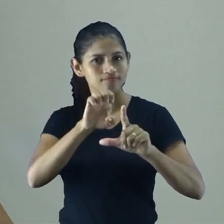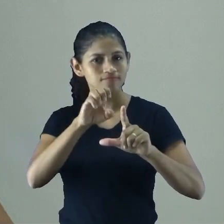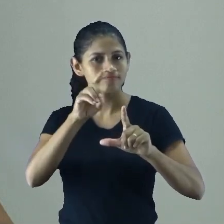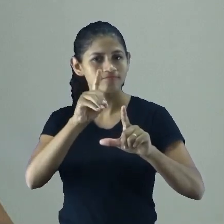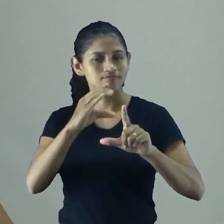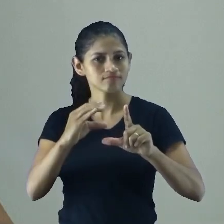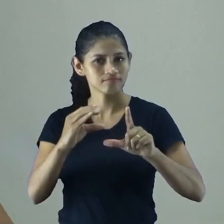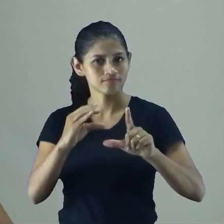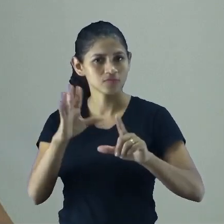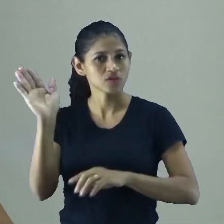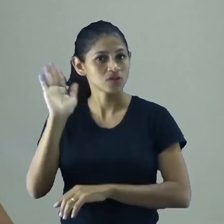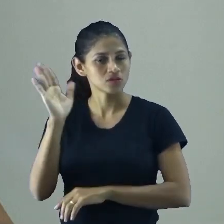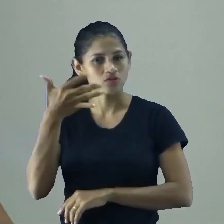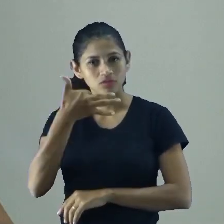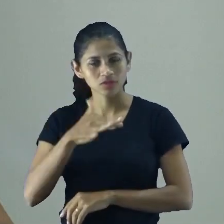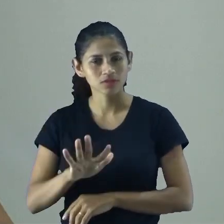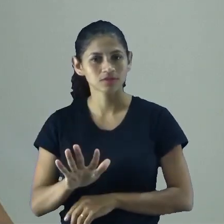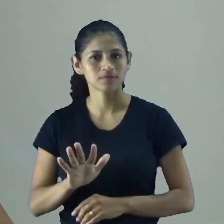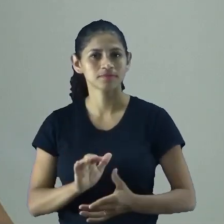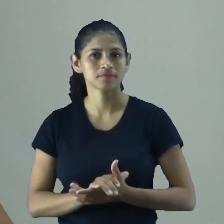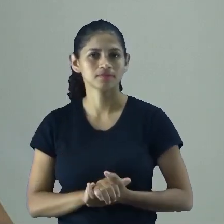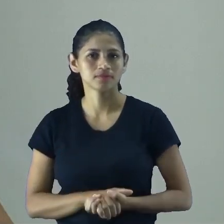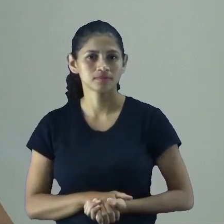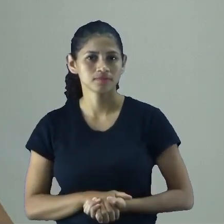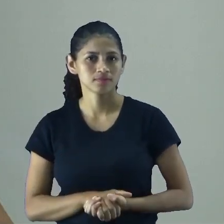plataforma eduk tchau crianças